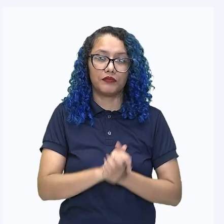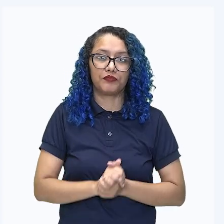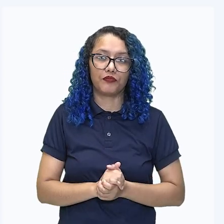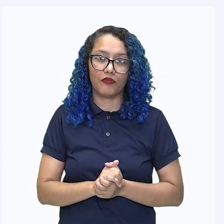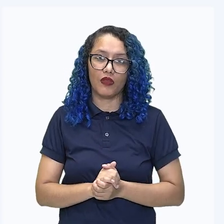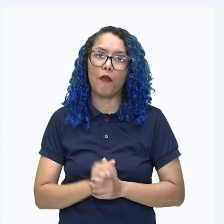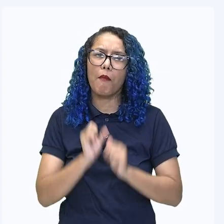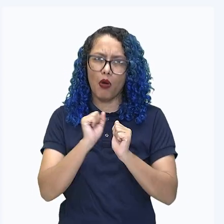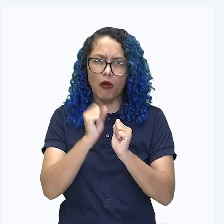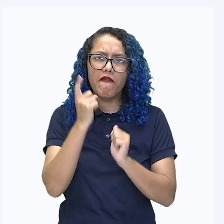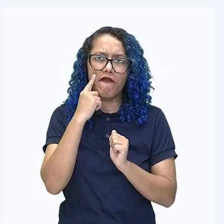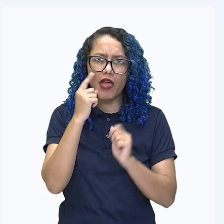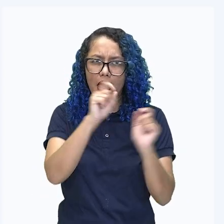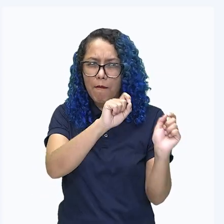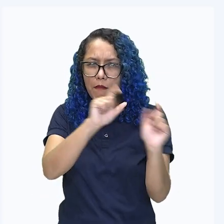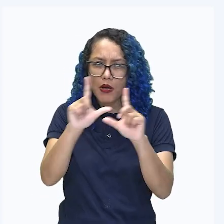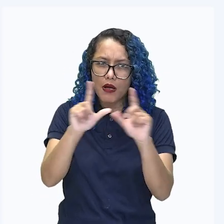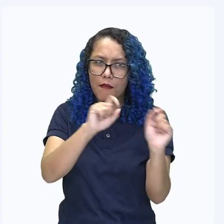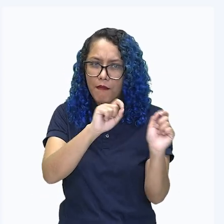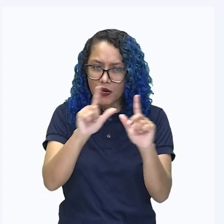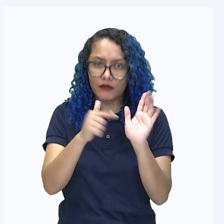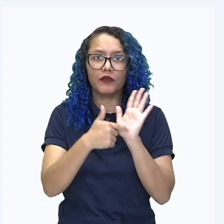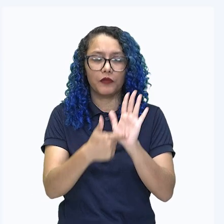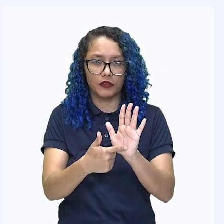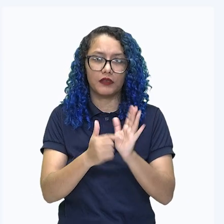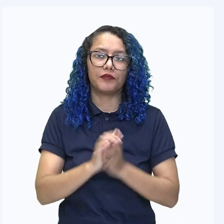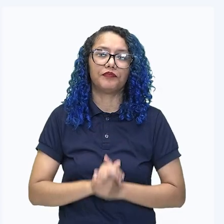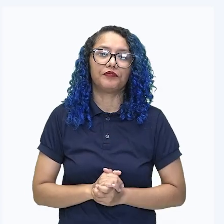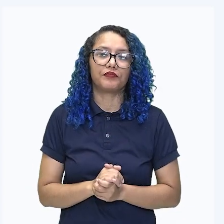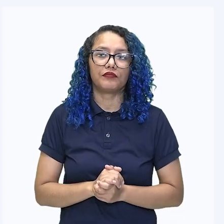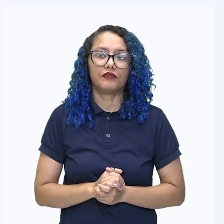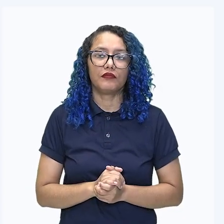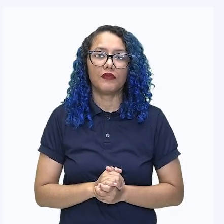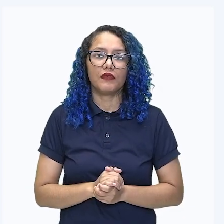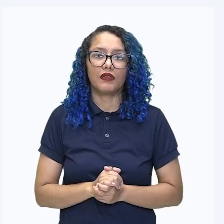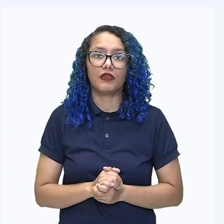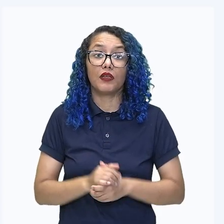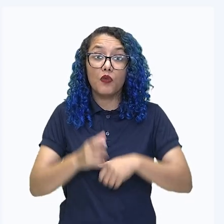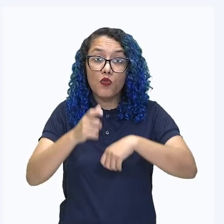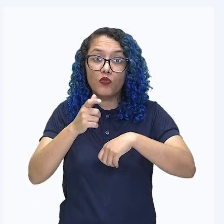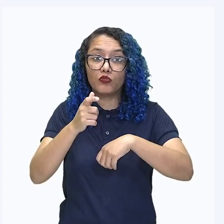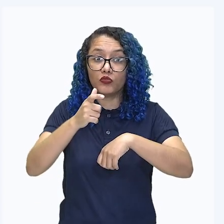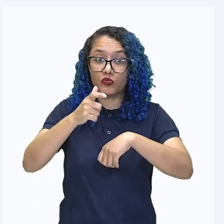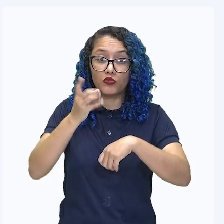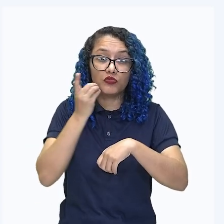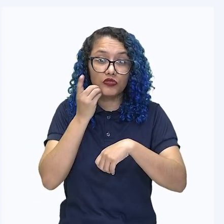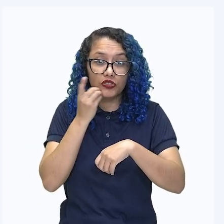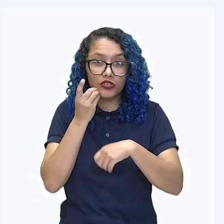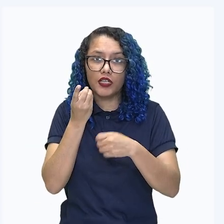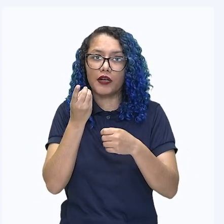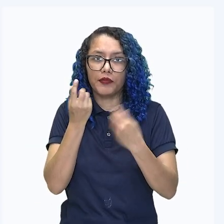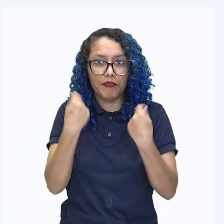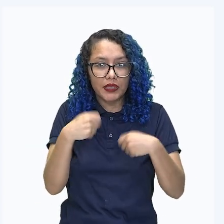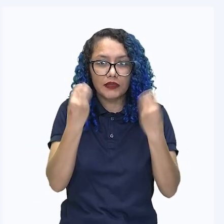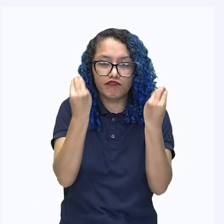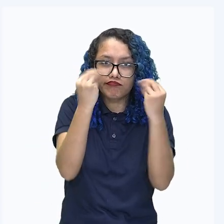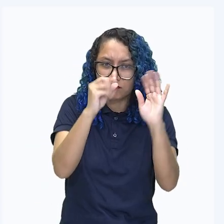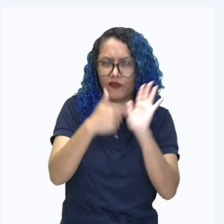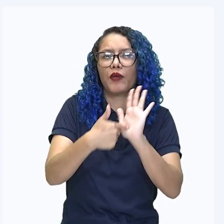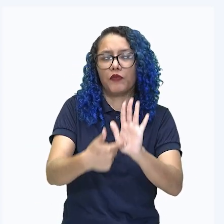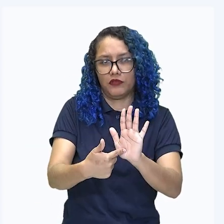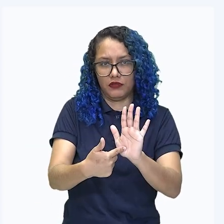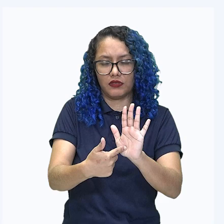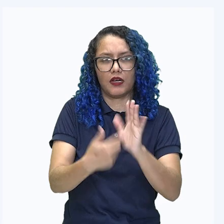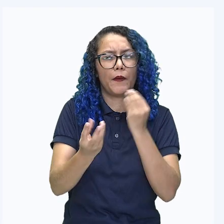no Diário Digital, né? Ao clicar no dia do calendário a ser lançado, a gente vai ter, vou mostrar esse calendário